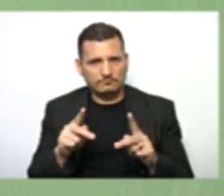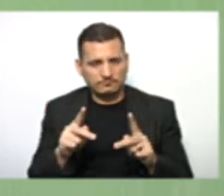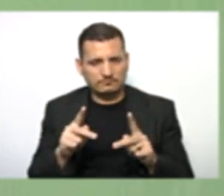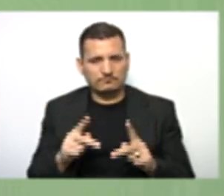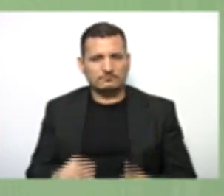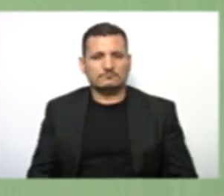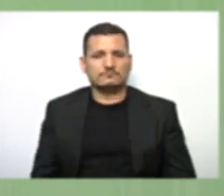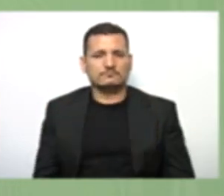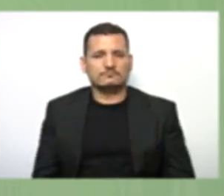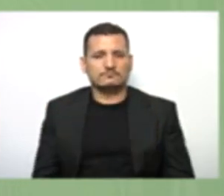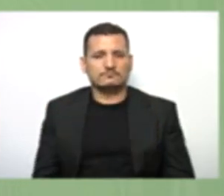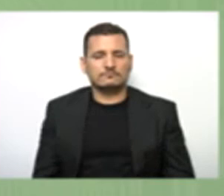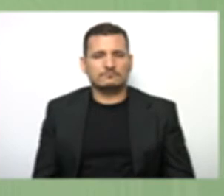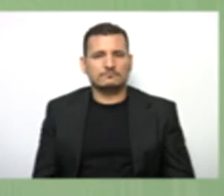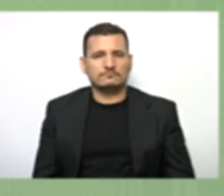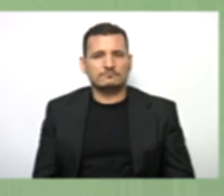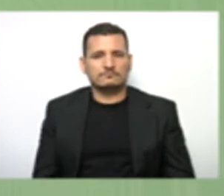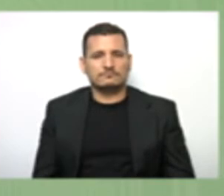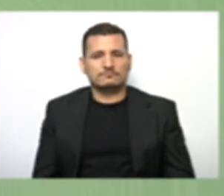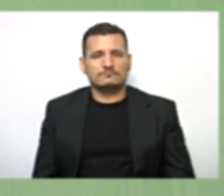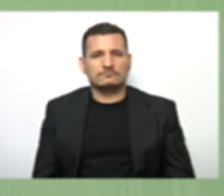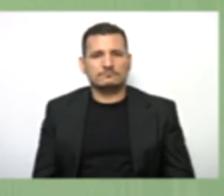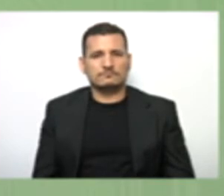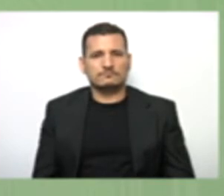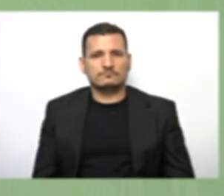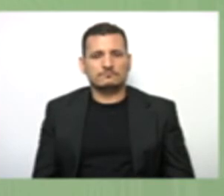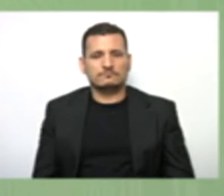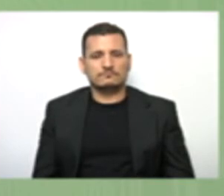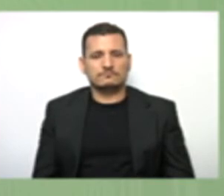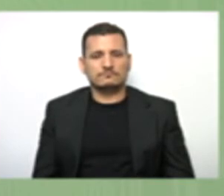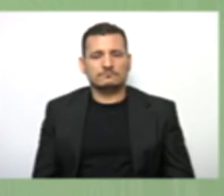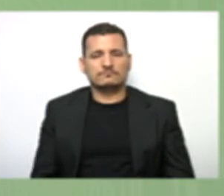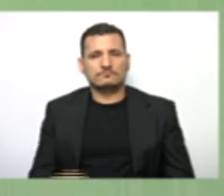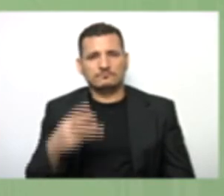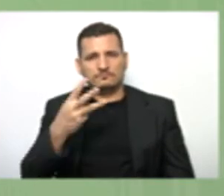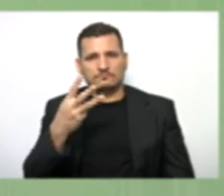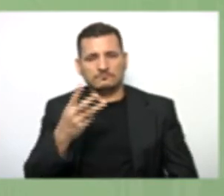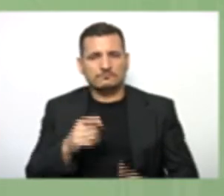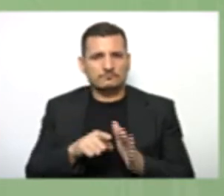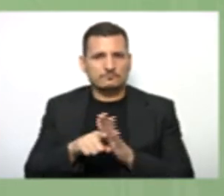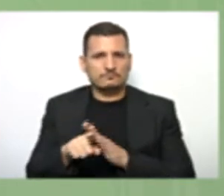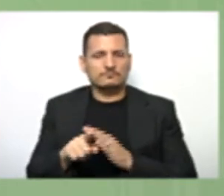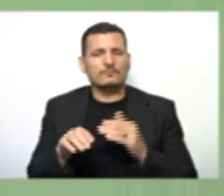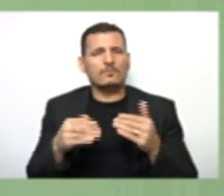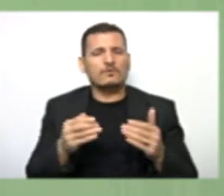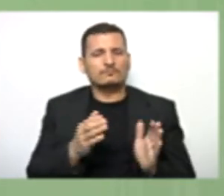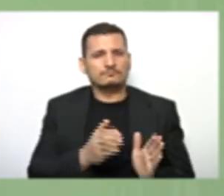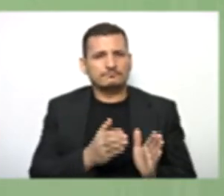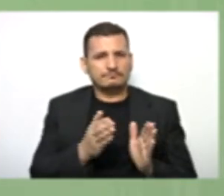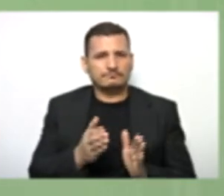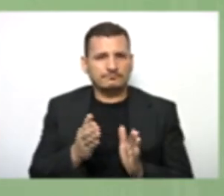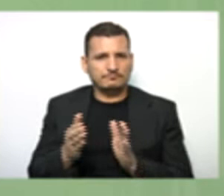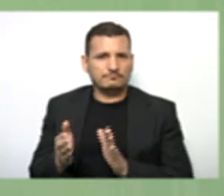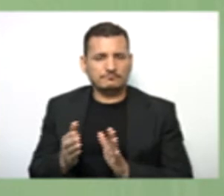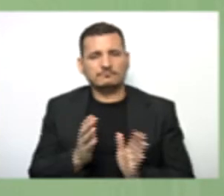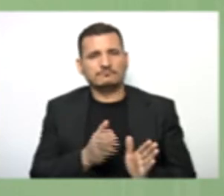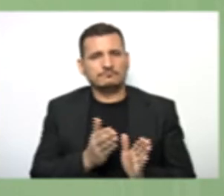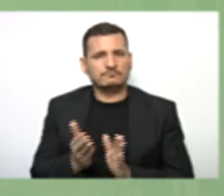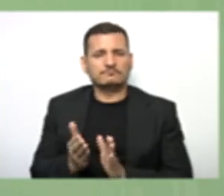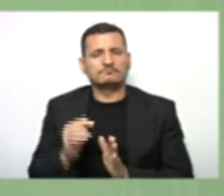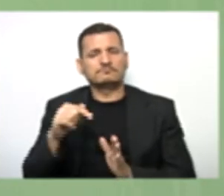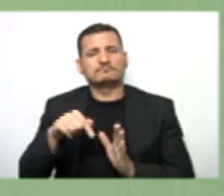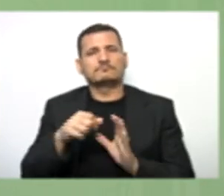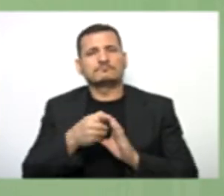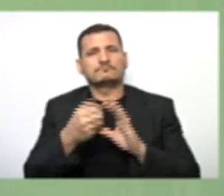Sempre. Questão 3? Questão 3. Vamos lá. Quais são as etapas de processos e o que elas